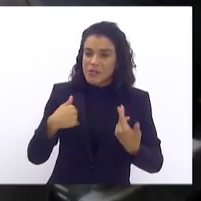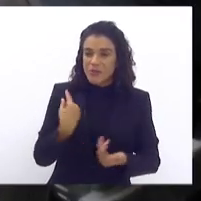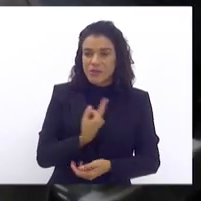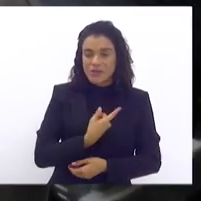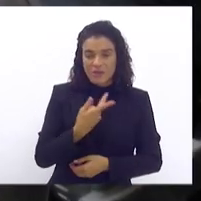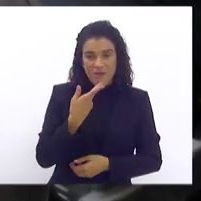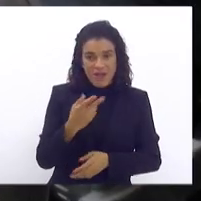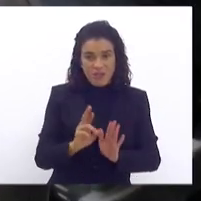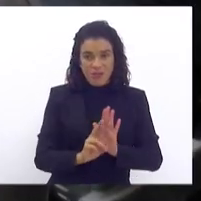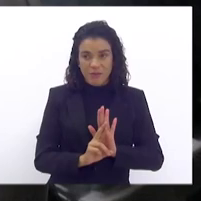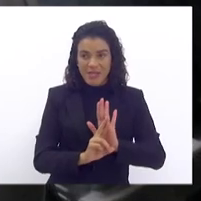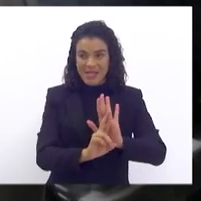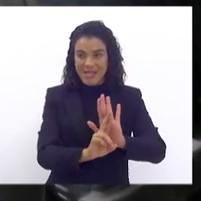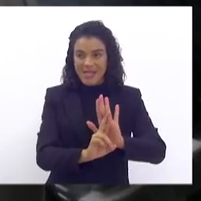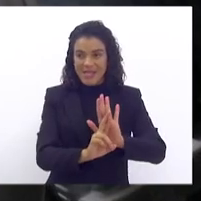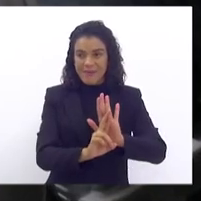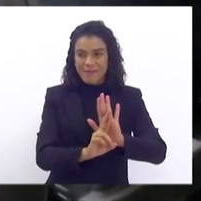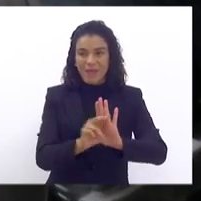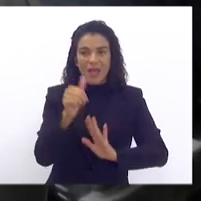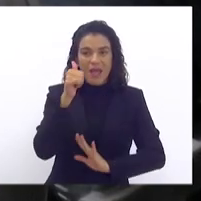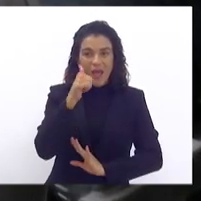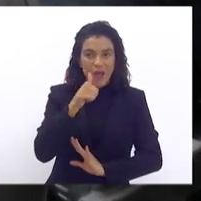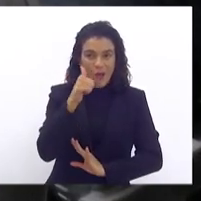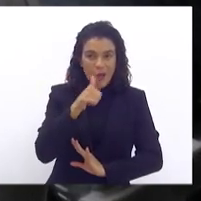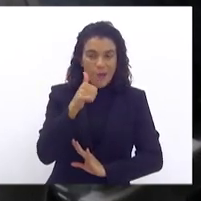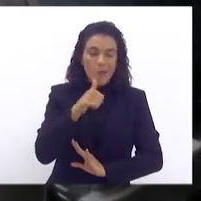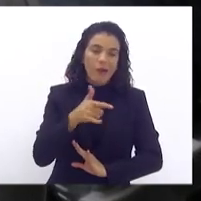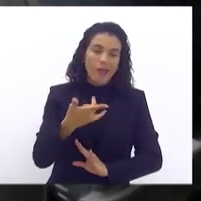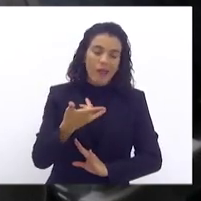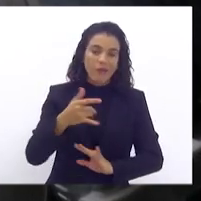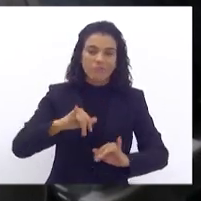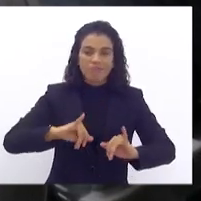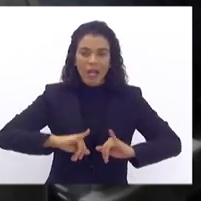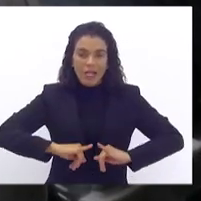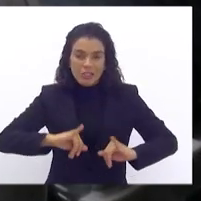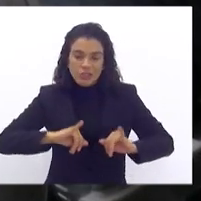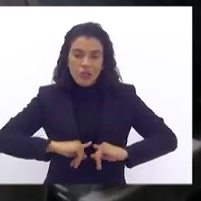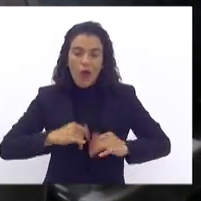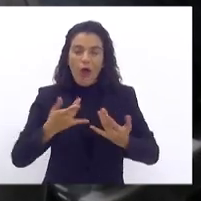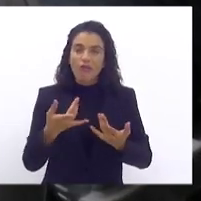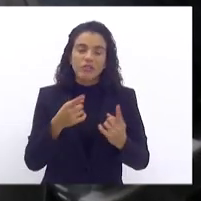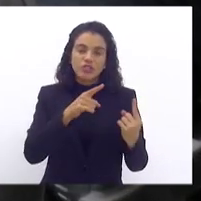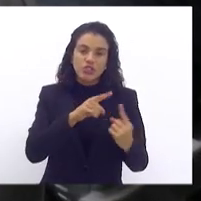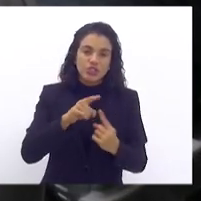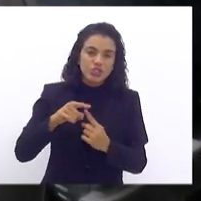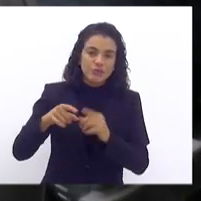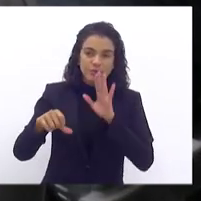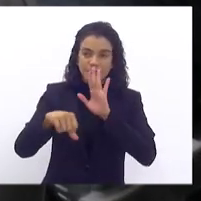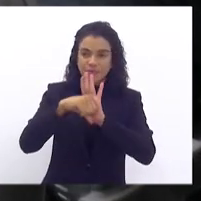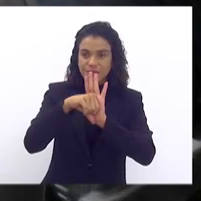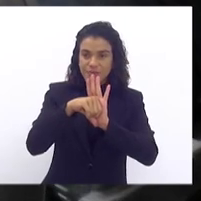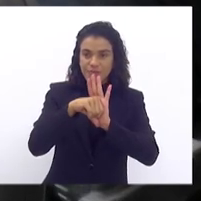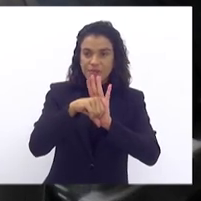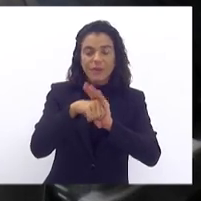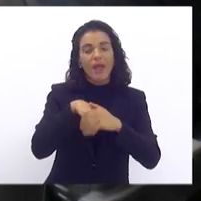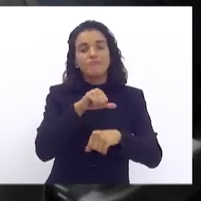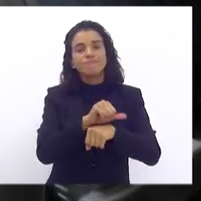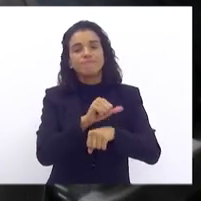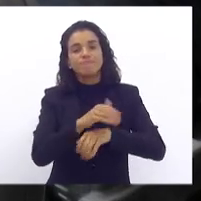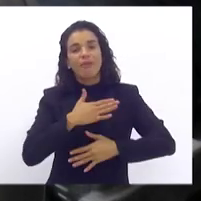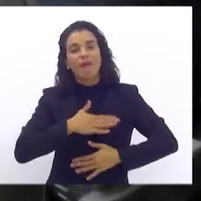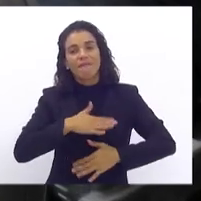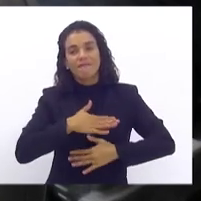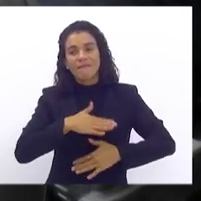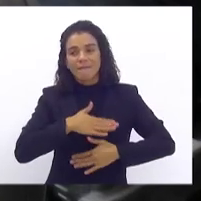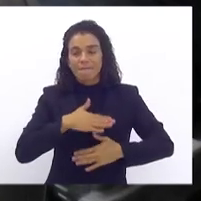em representação, a mulher, quando ela sofre um crime, seja de que natureza for, ela espera